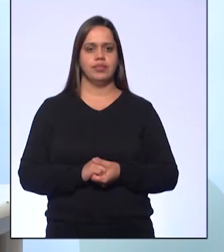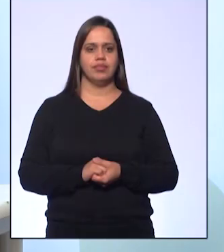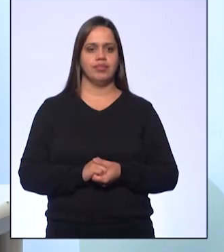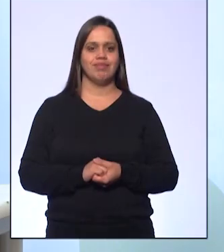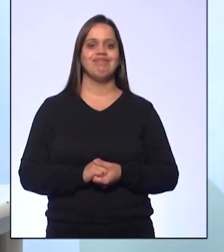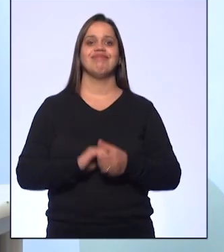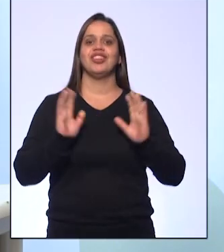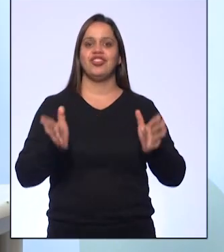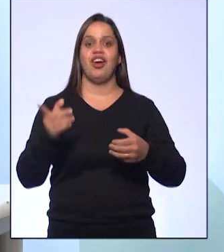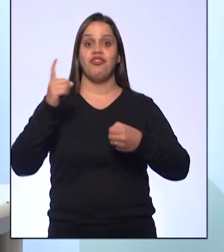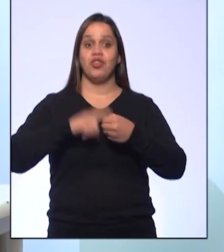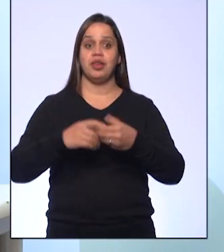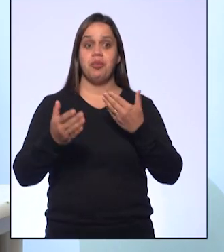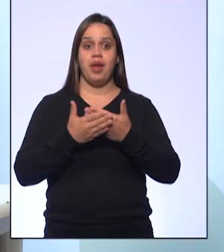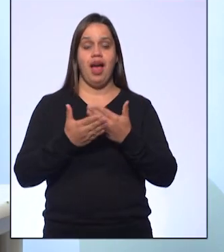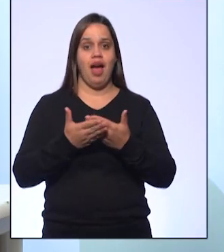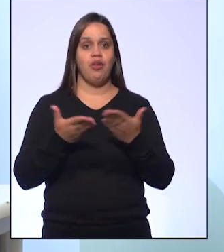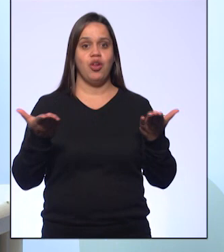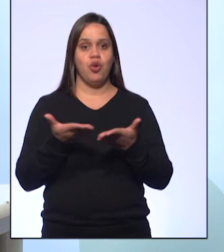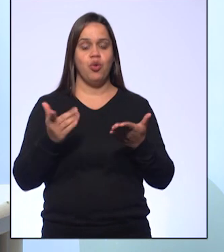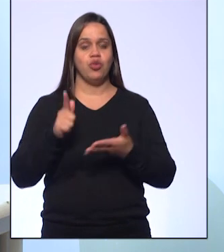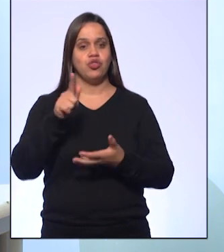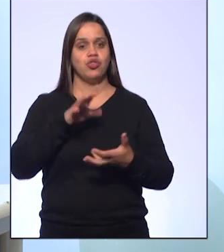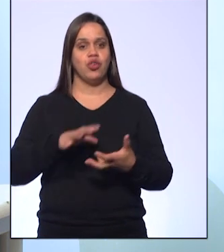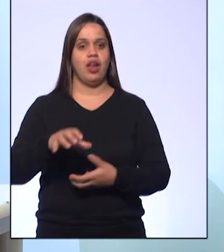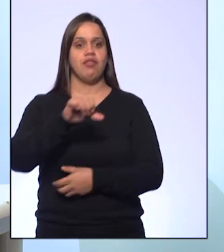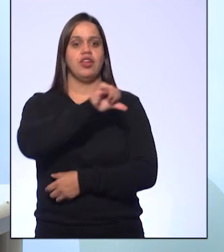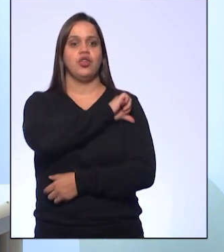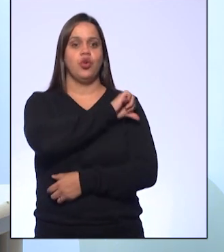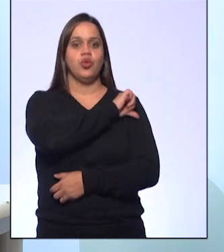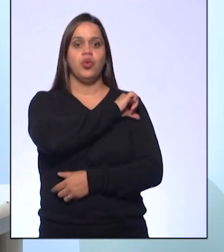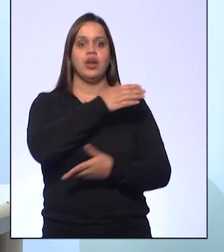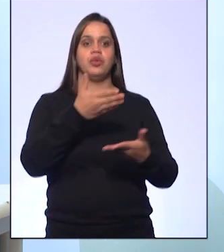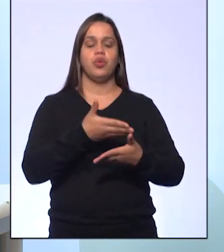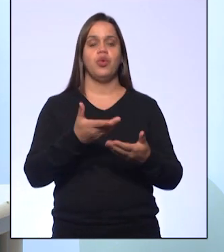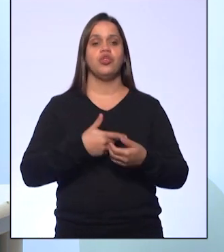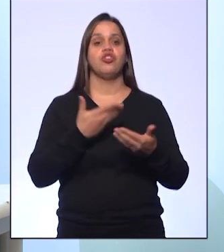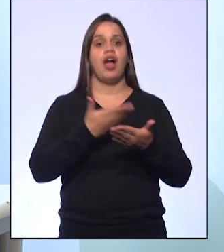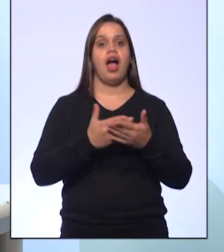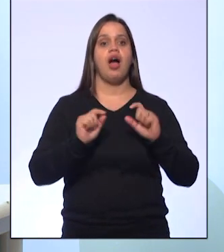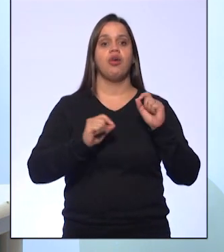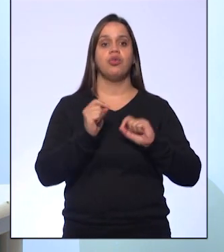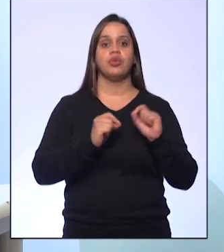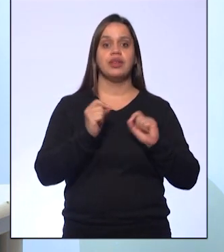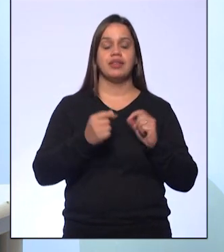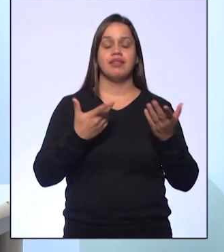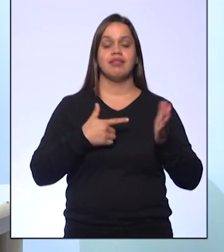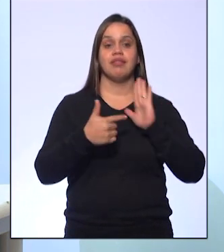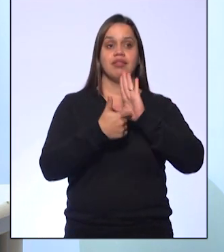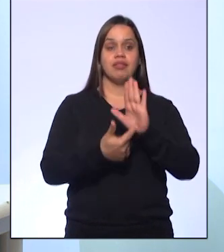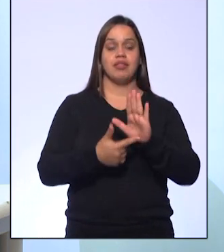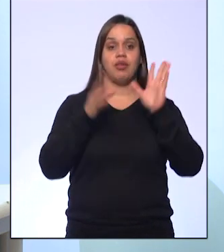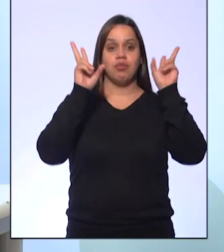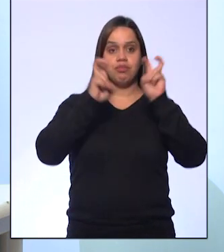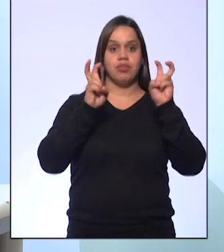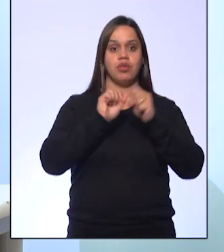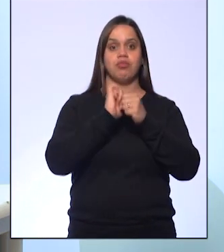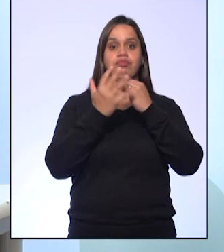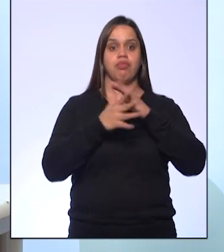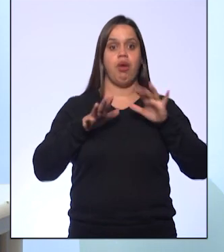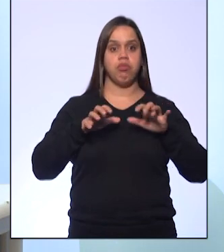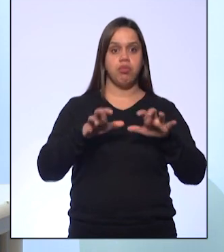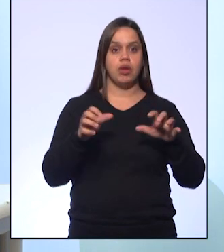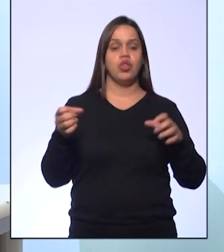Olá, voltamos aqui para a aula de Geografia do 9º ano. Hoje a aula ela traz como tema central a questão da pandemia, do